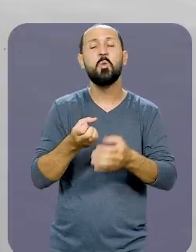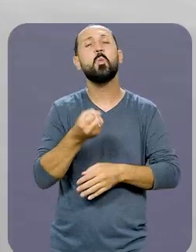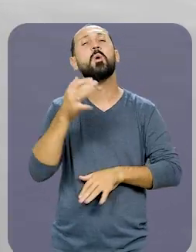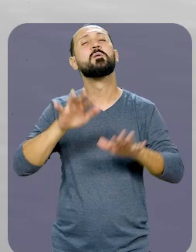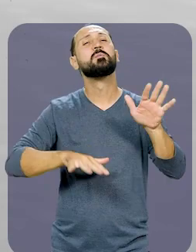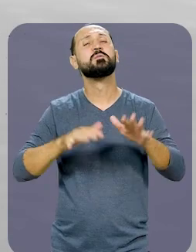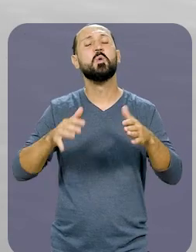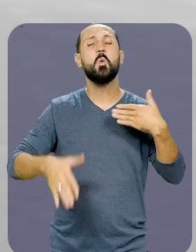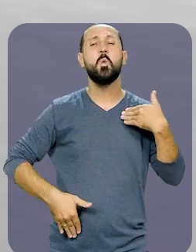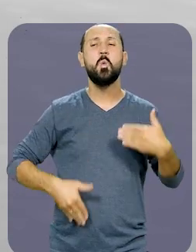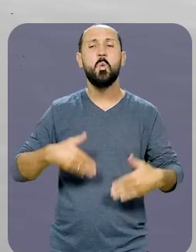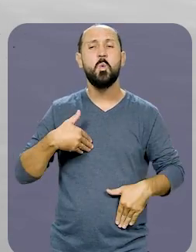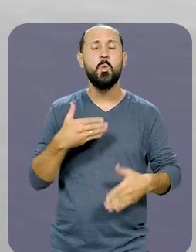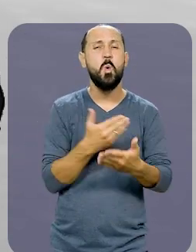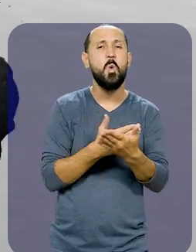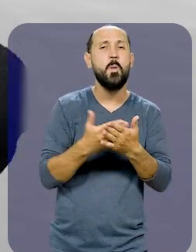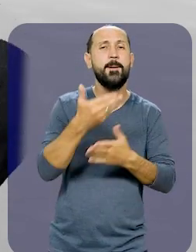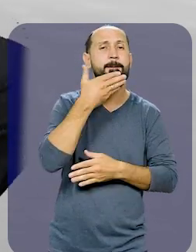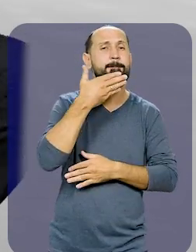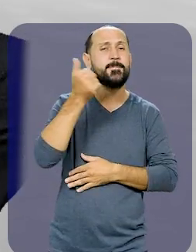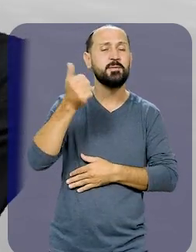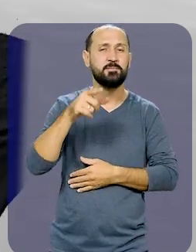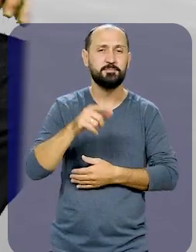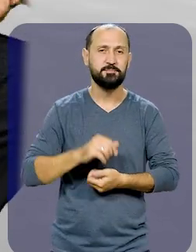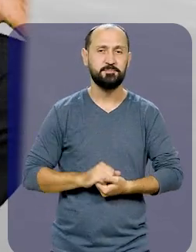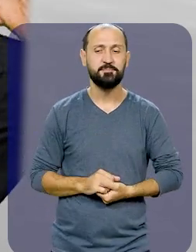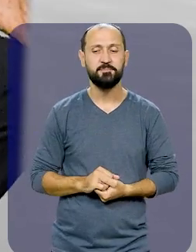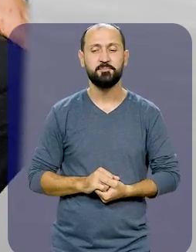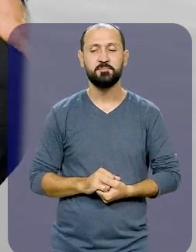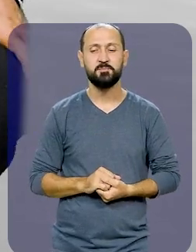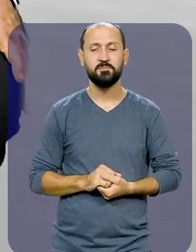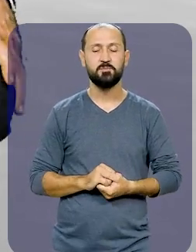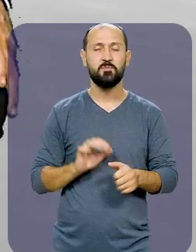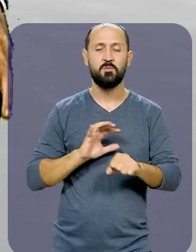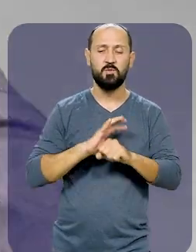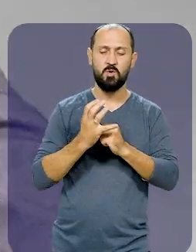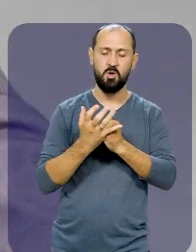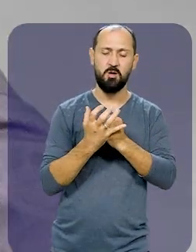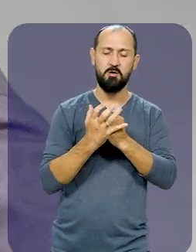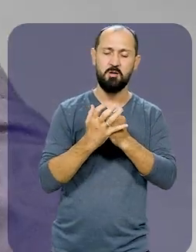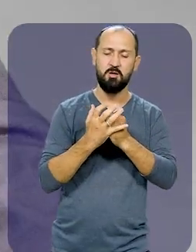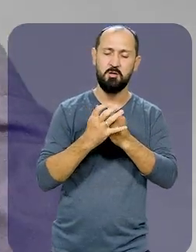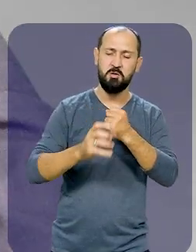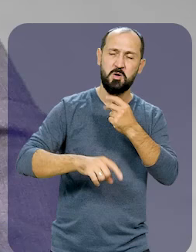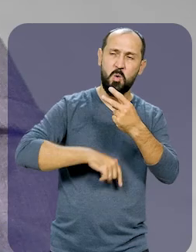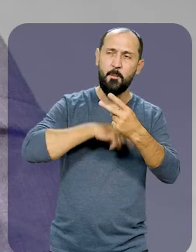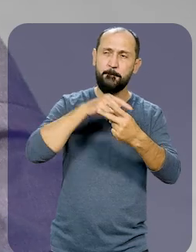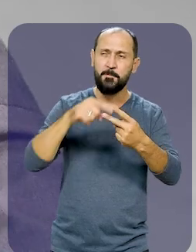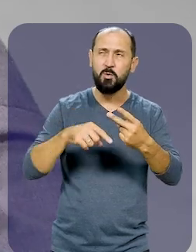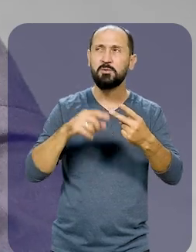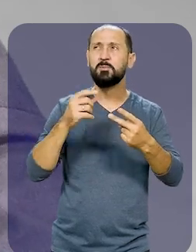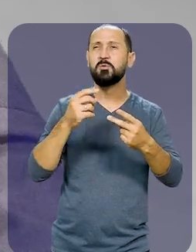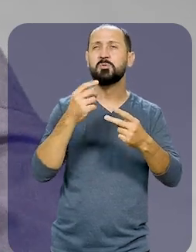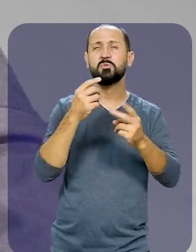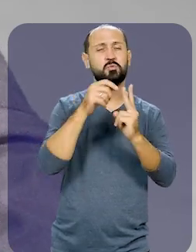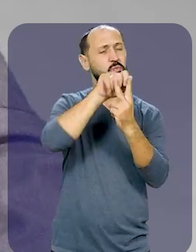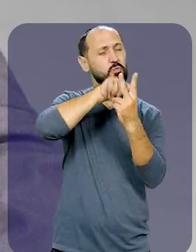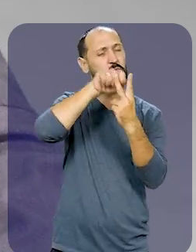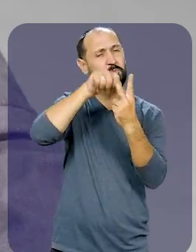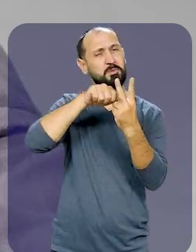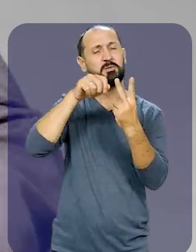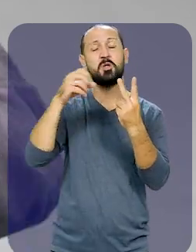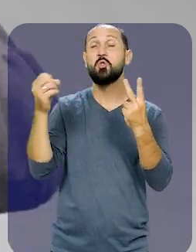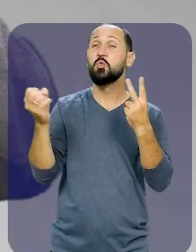tempo o corpo já começa a melhorar? Após Covid, a partir do 2º mês, tudo isso é